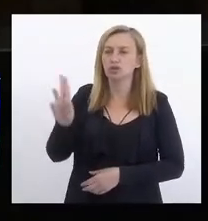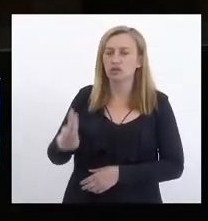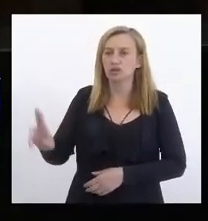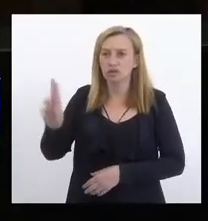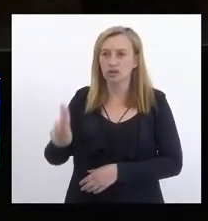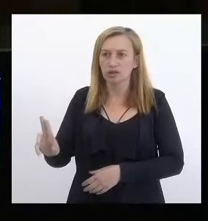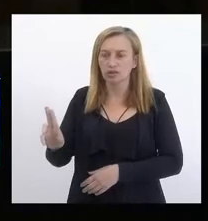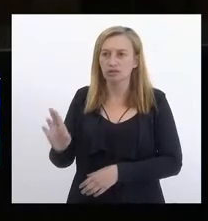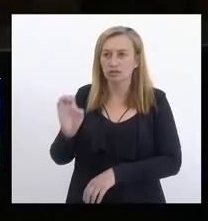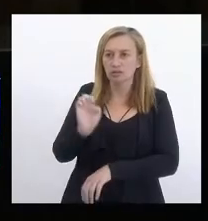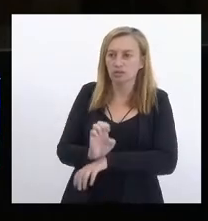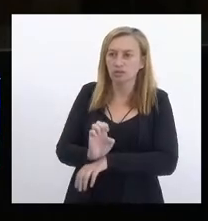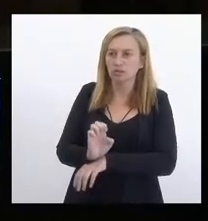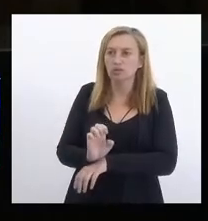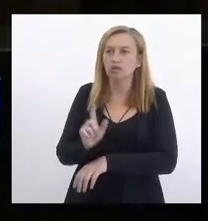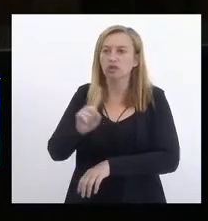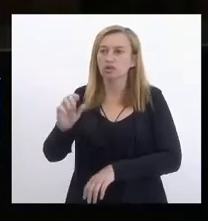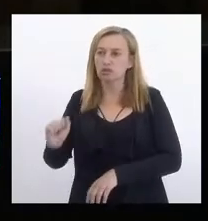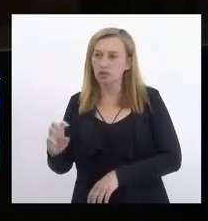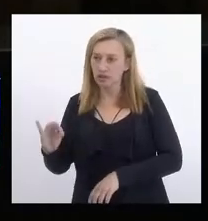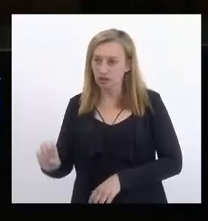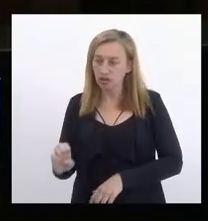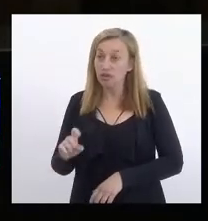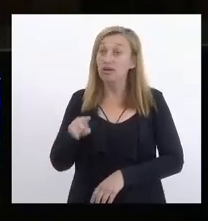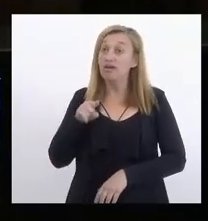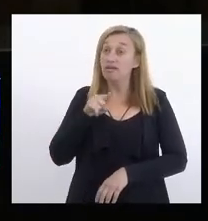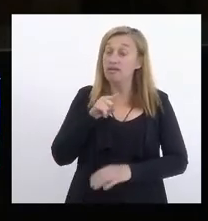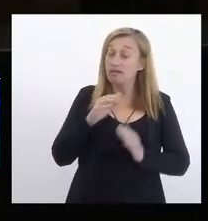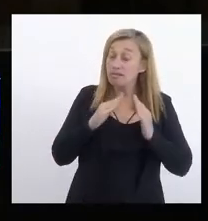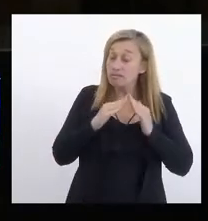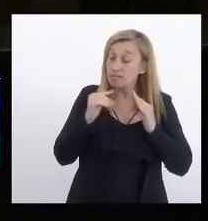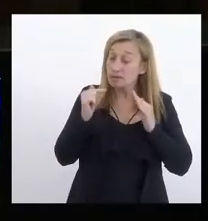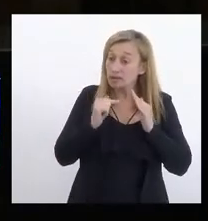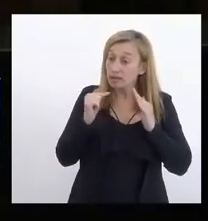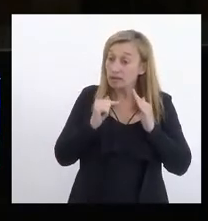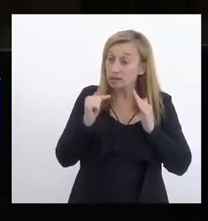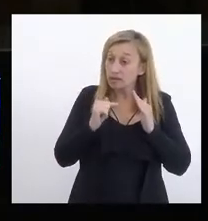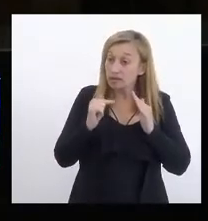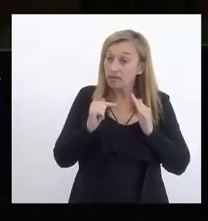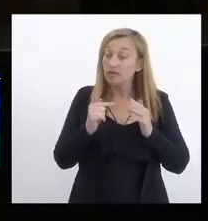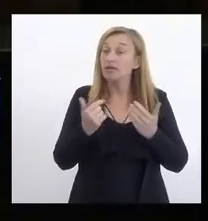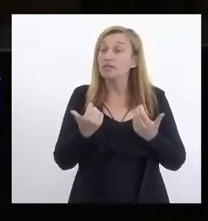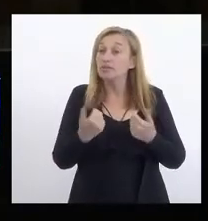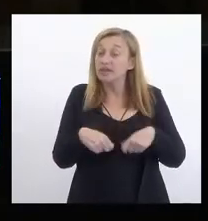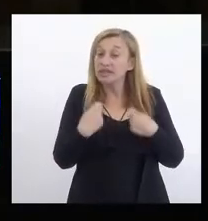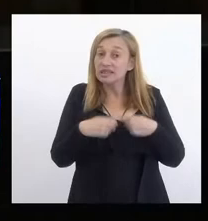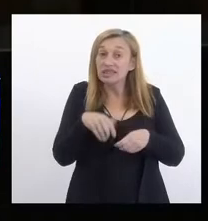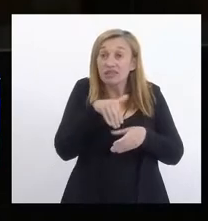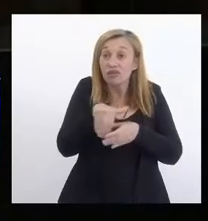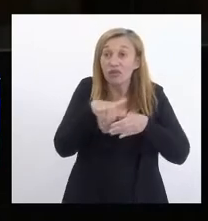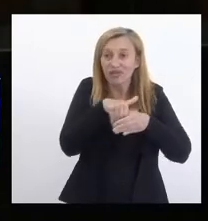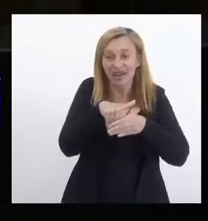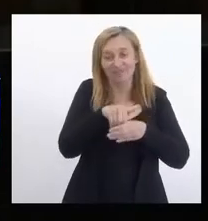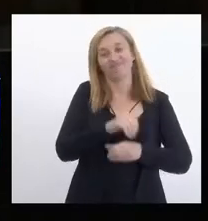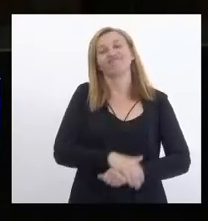Zona Oeste. Esta casa aqui vai ter que votar.